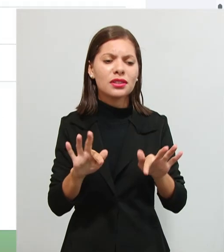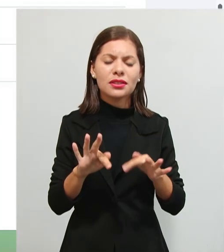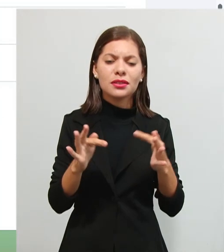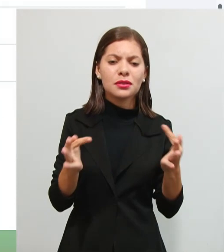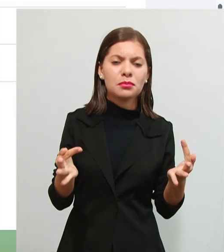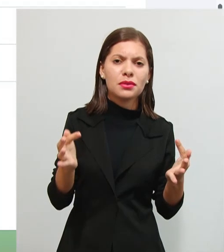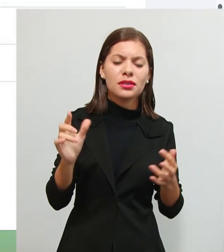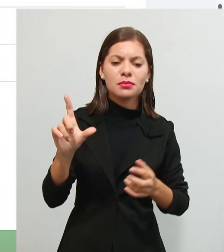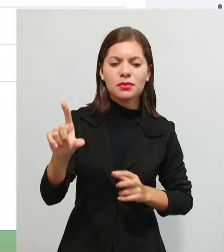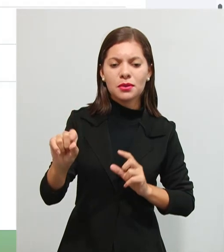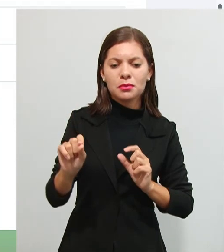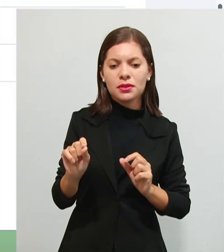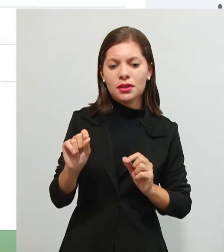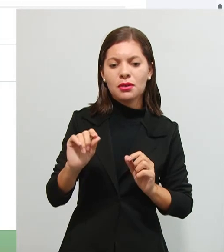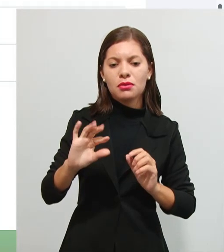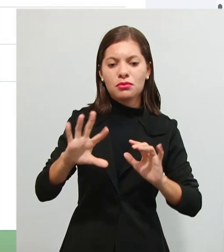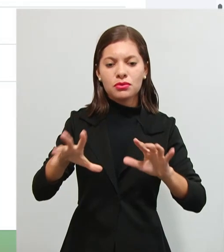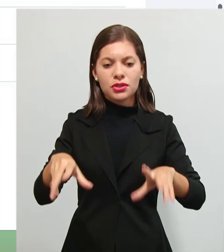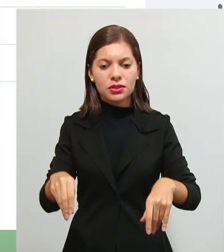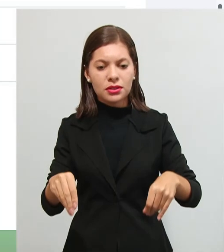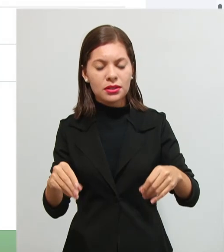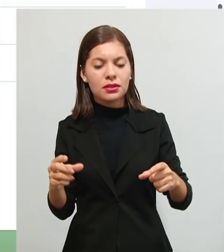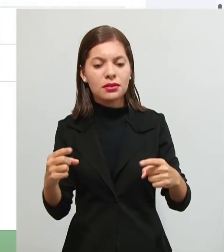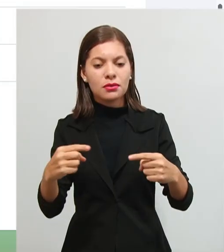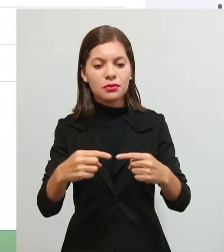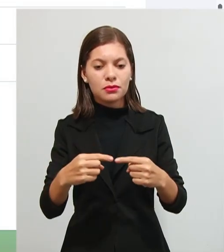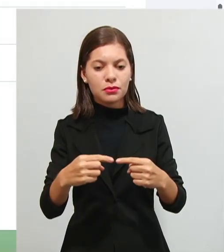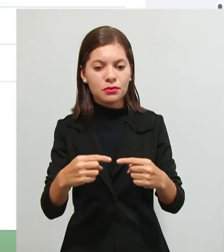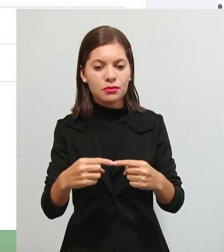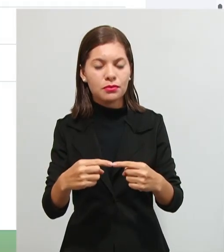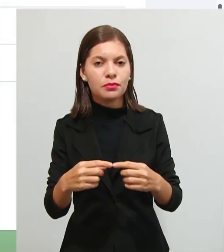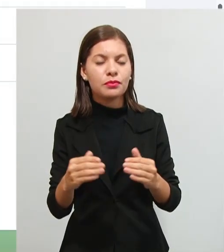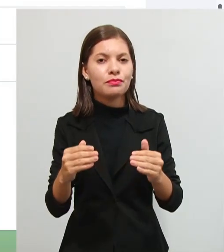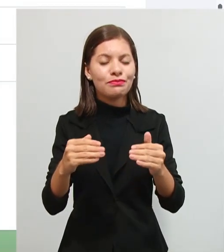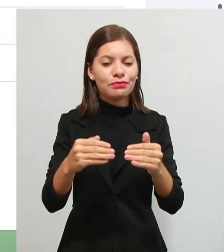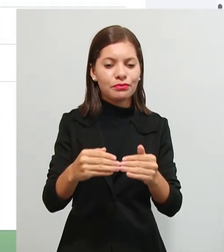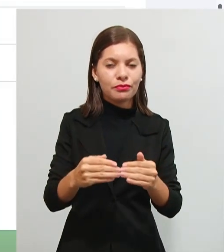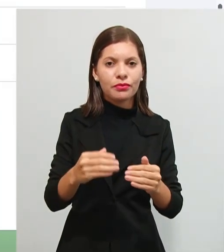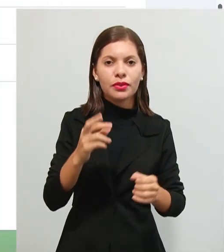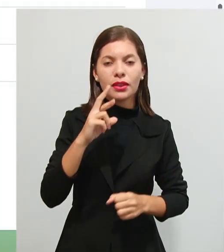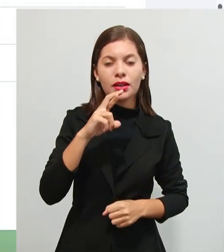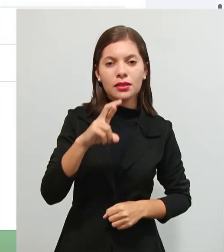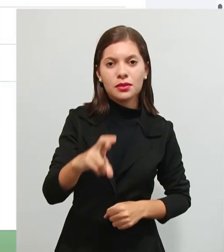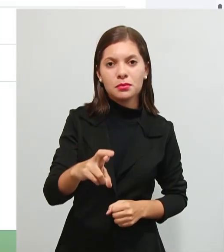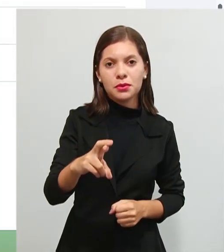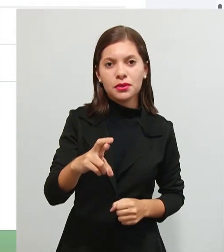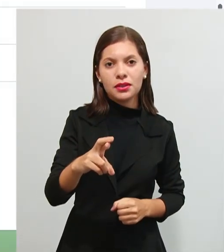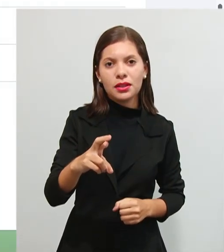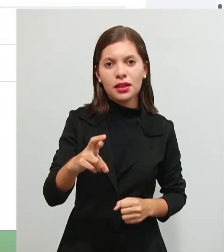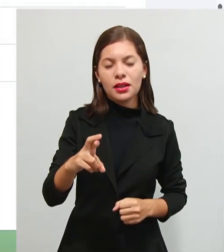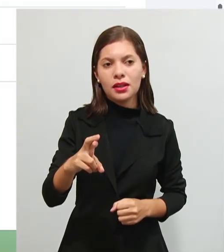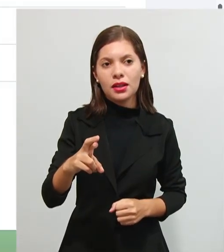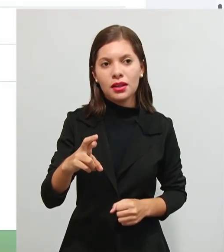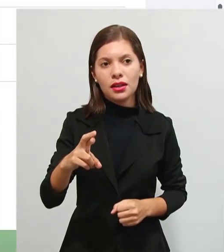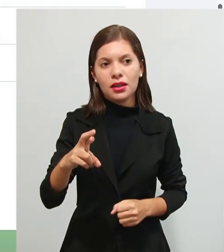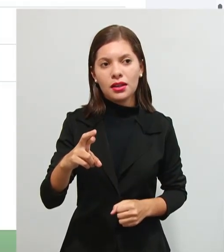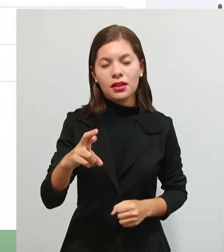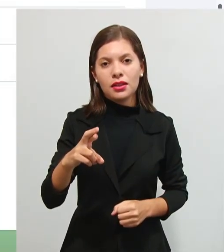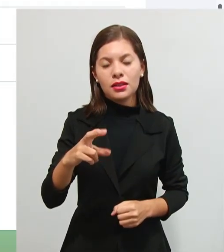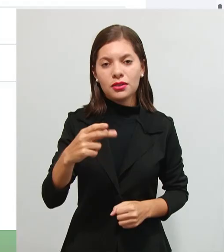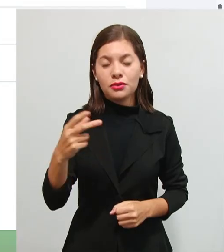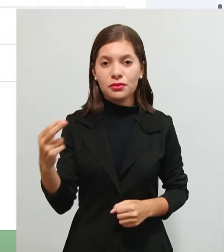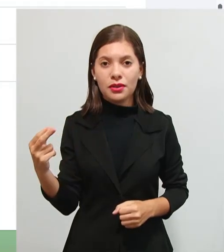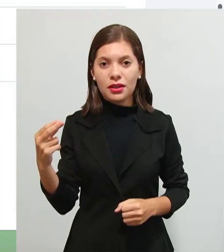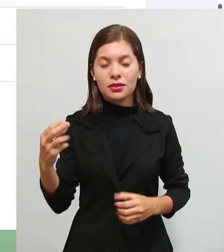marcar a opção fórum geral, que o fórum geral permite que, além de responder o fórum de outros, eles possam criar os seus